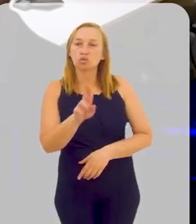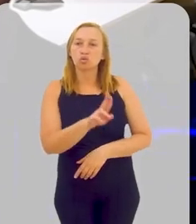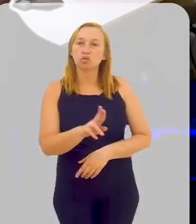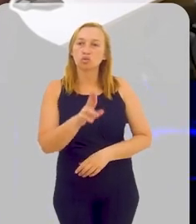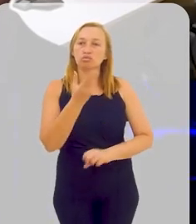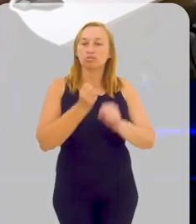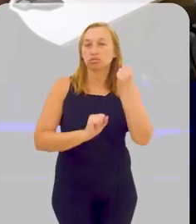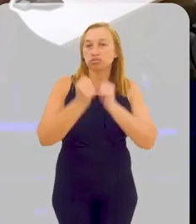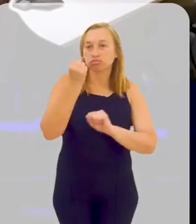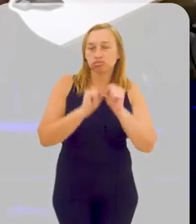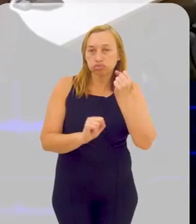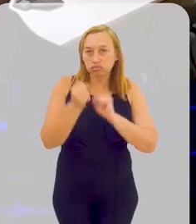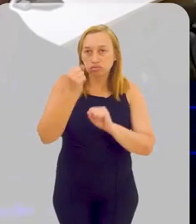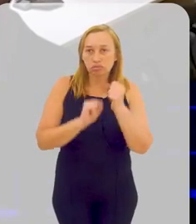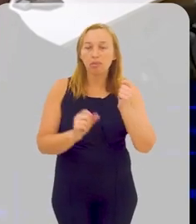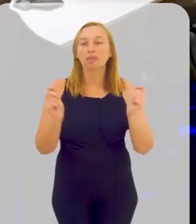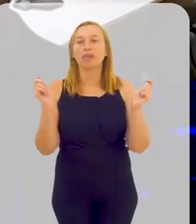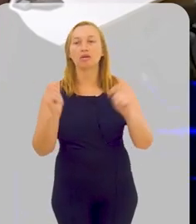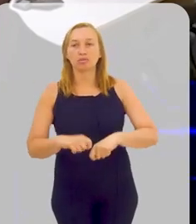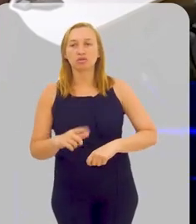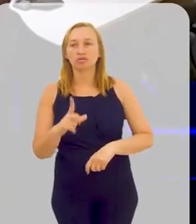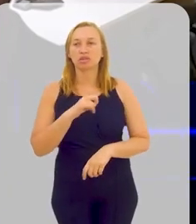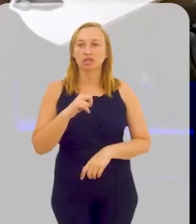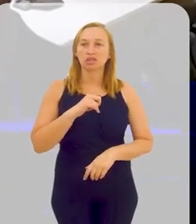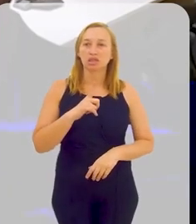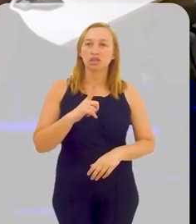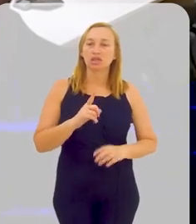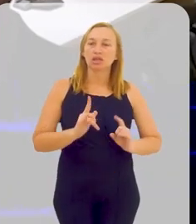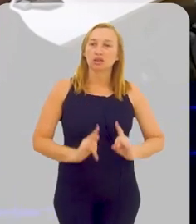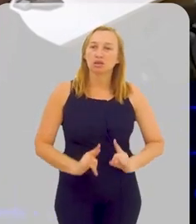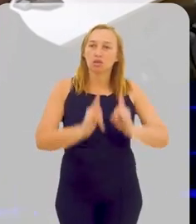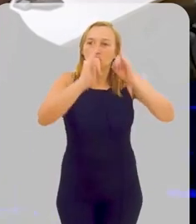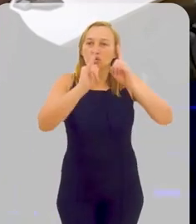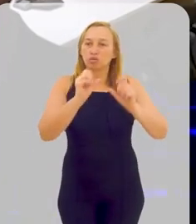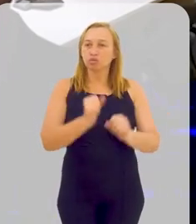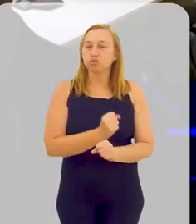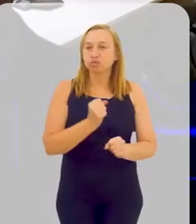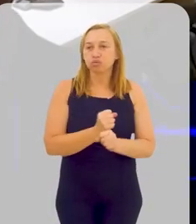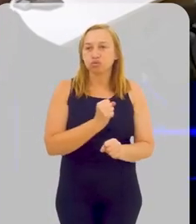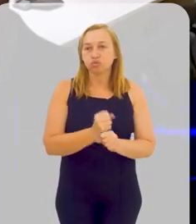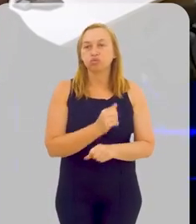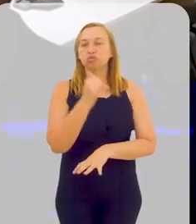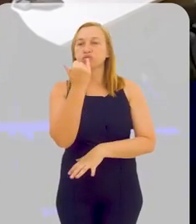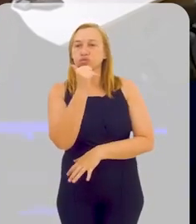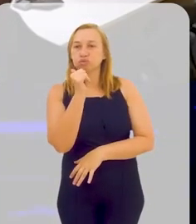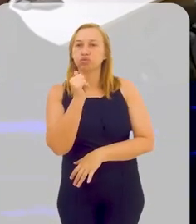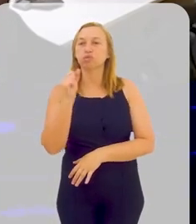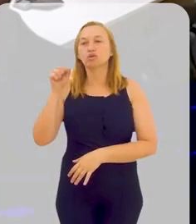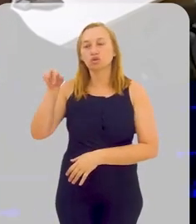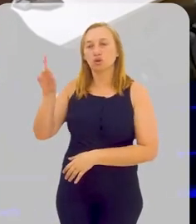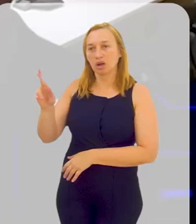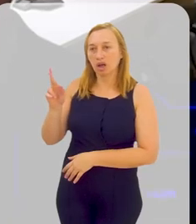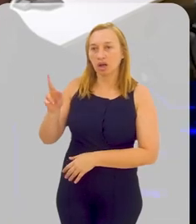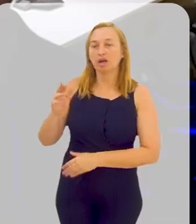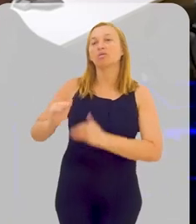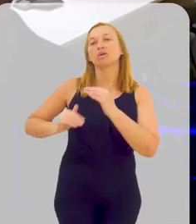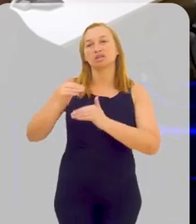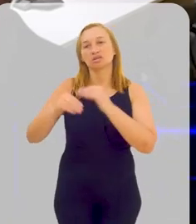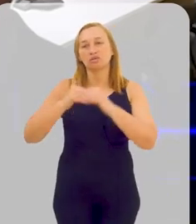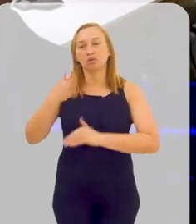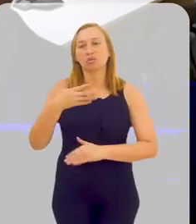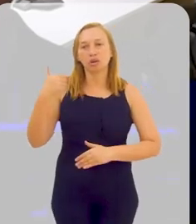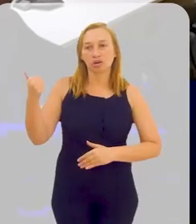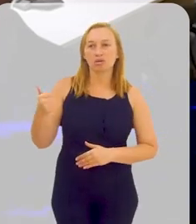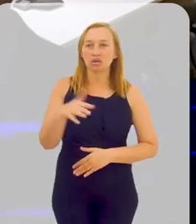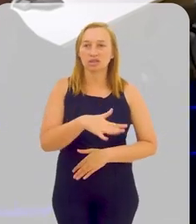do uso pelas indústrias né quer dizer ter a possibilidade de construir condomínios e de energia solar e para